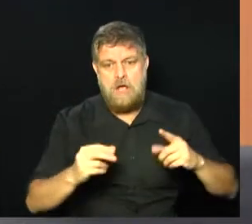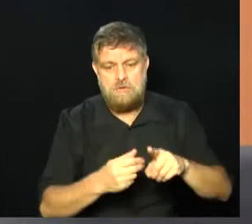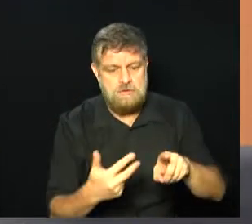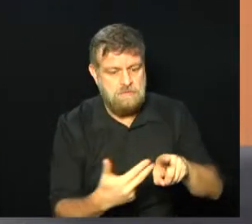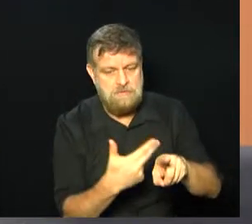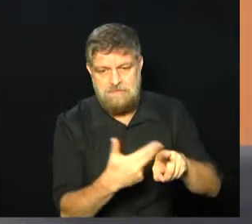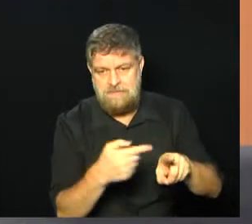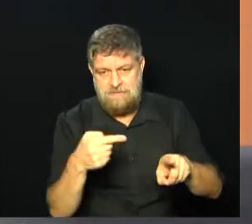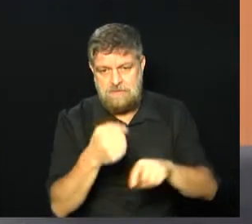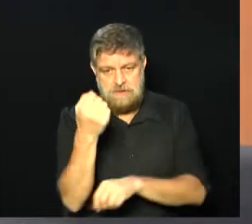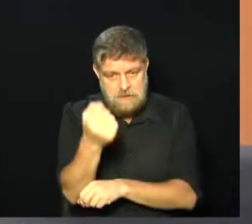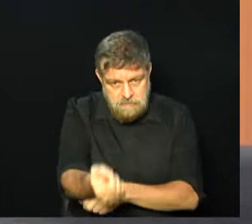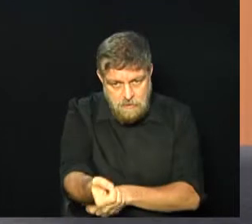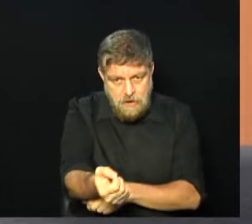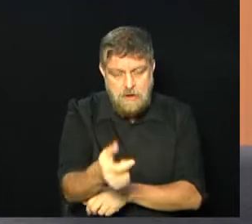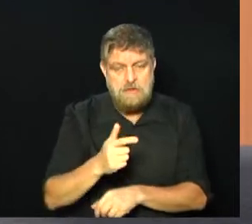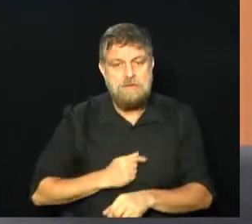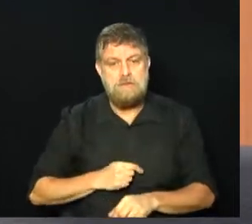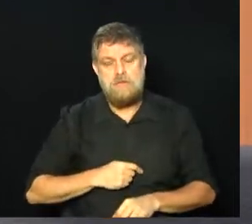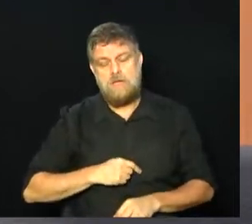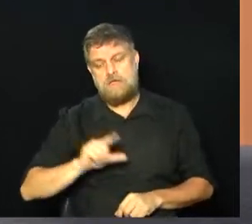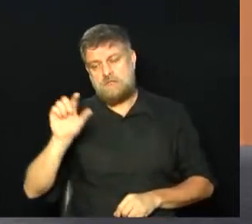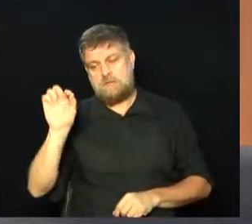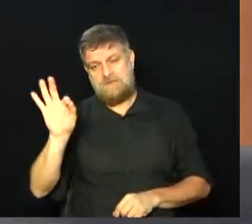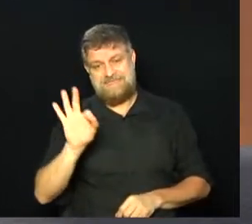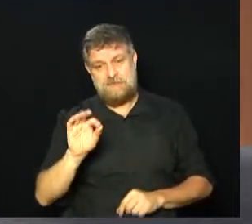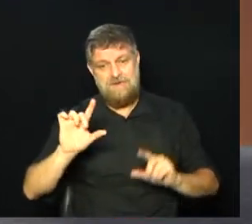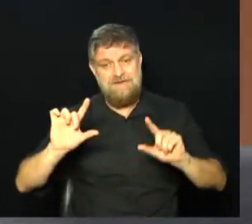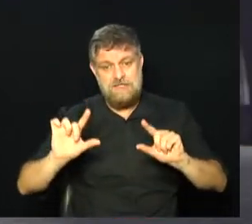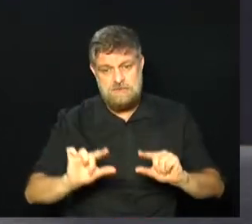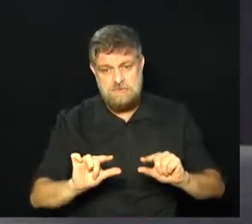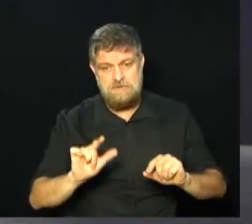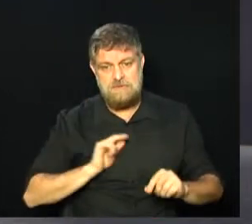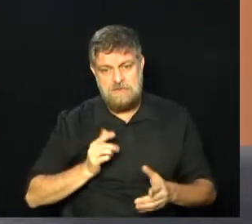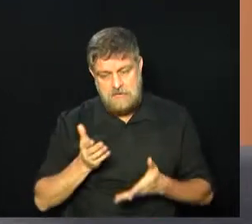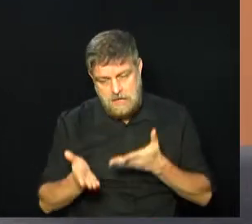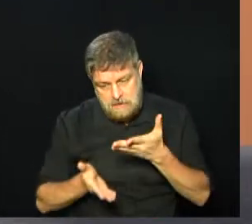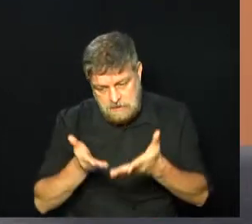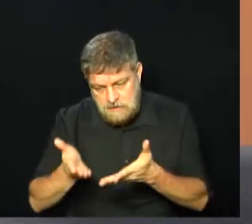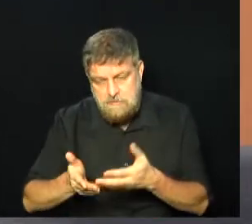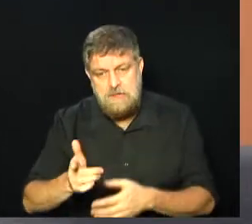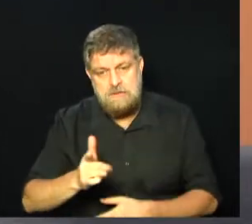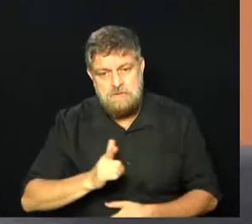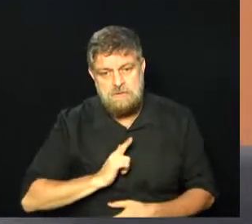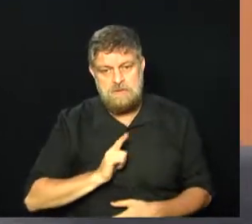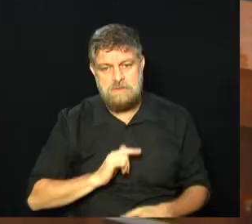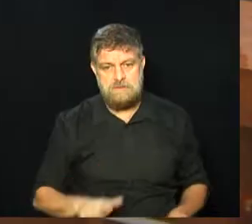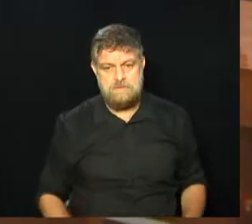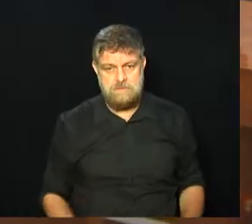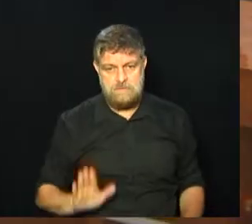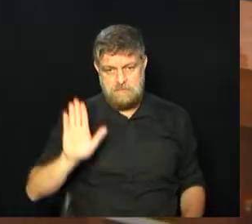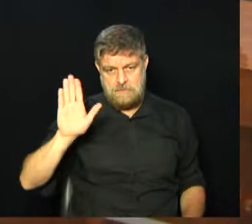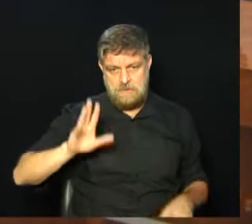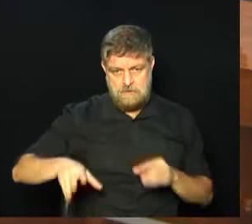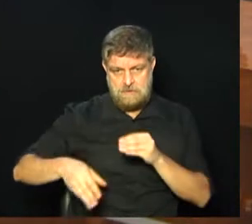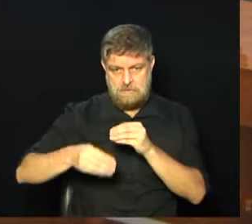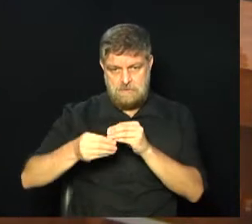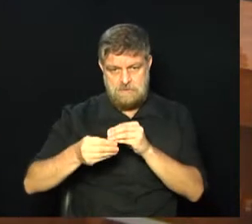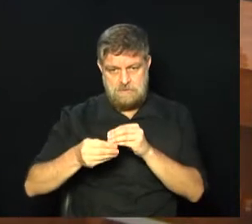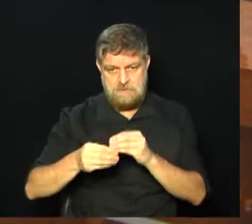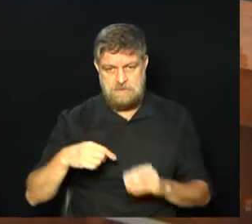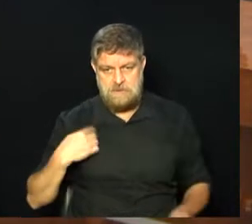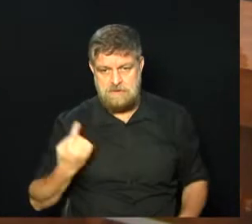nenhum, diminuiu bastante o percentual e, além disso, tem tratamento. Posso fazer uma parte, já que estamos